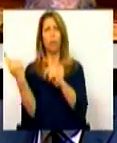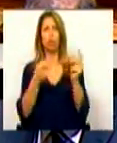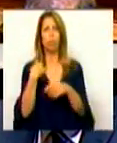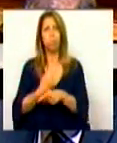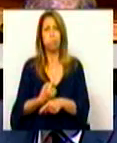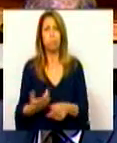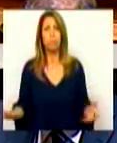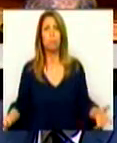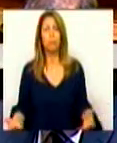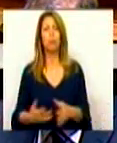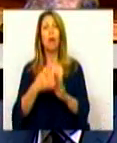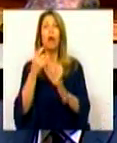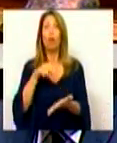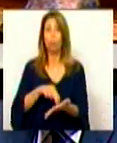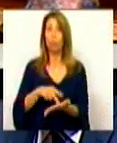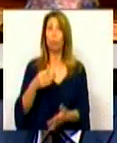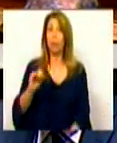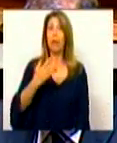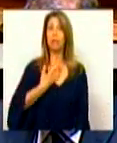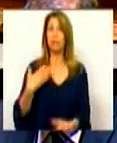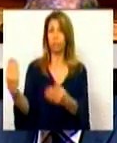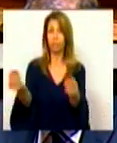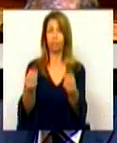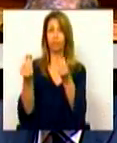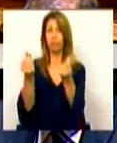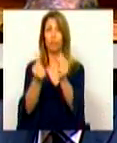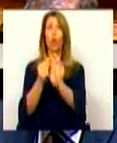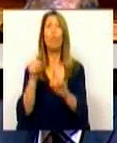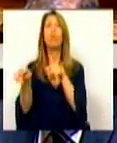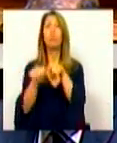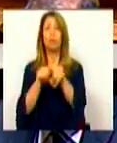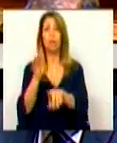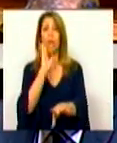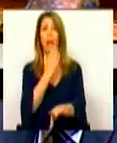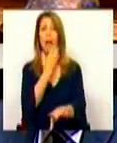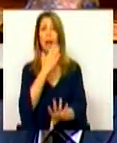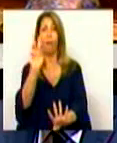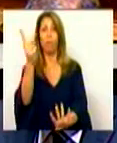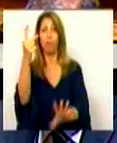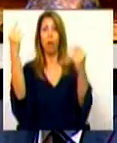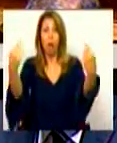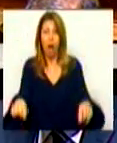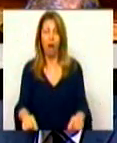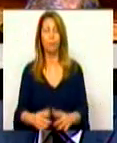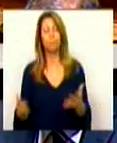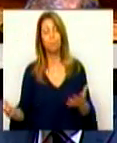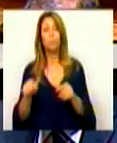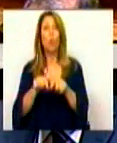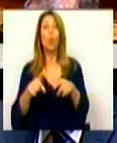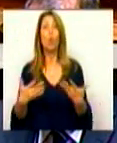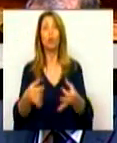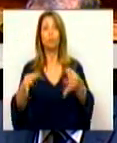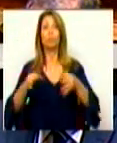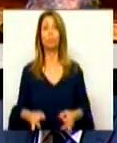PSD é muito mais parecida com uma política de duas caras. Hoje, o PSD propõe que se antecipe despesa com a avaliação